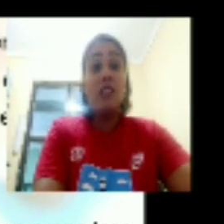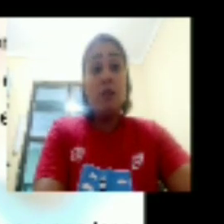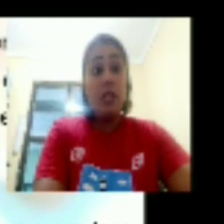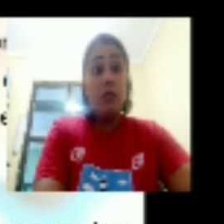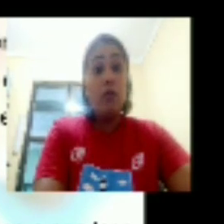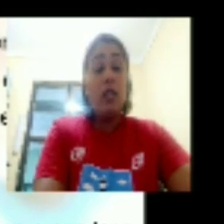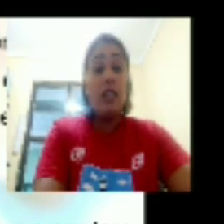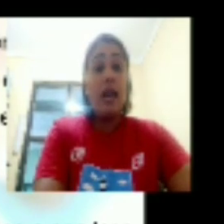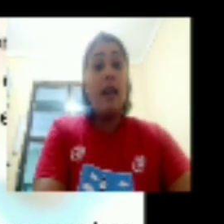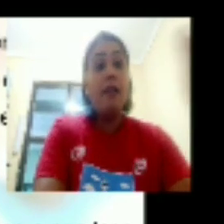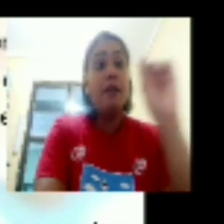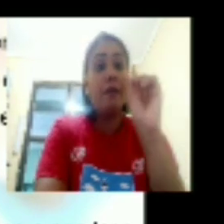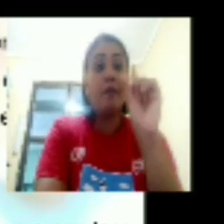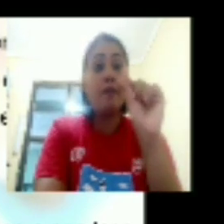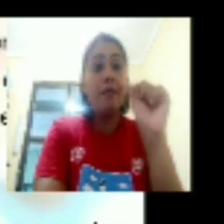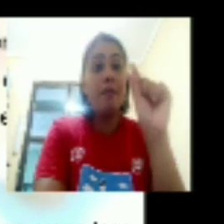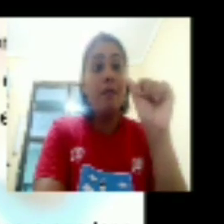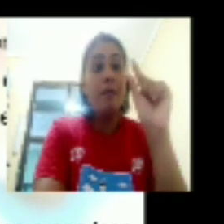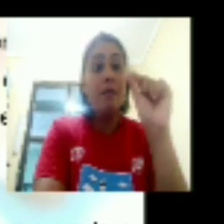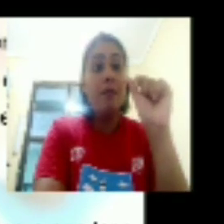o atendimento, ele é